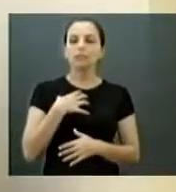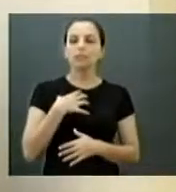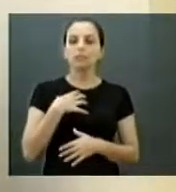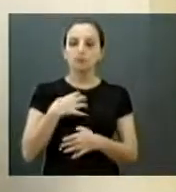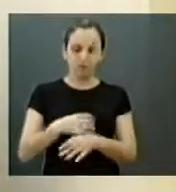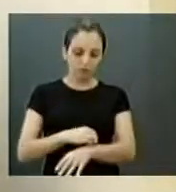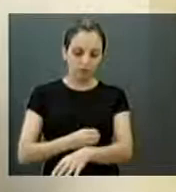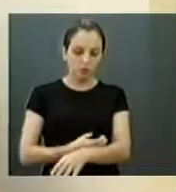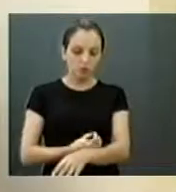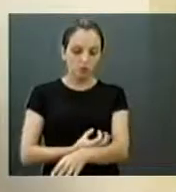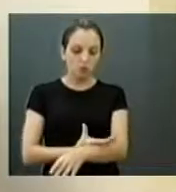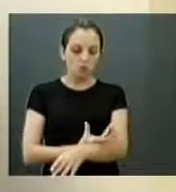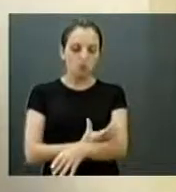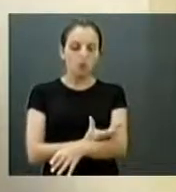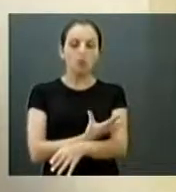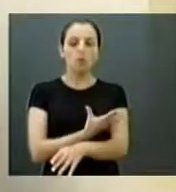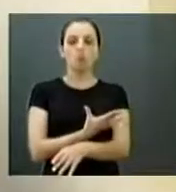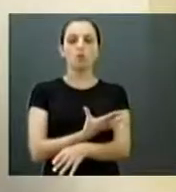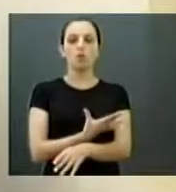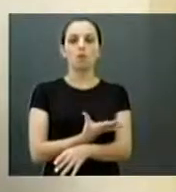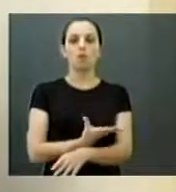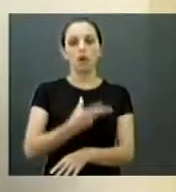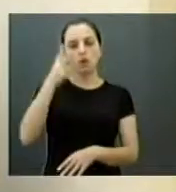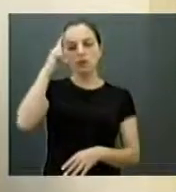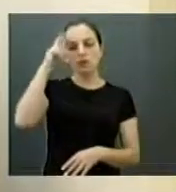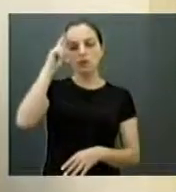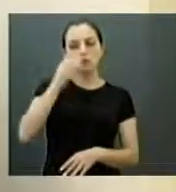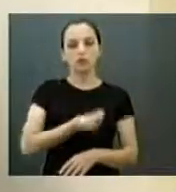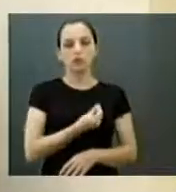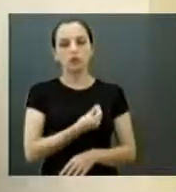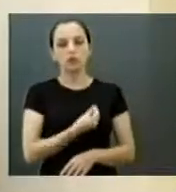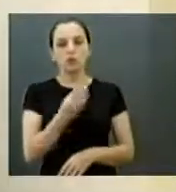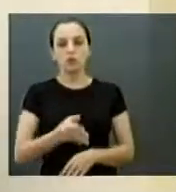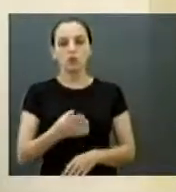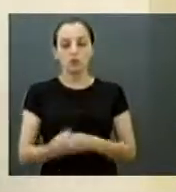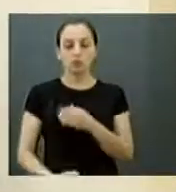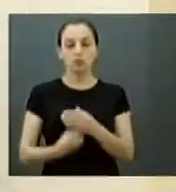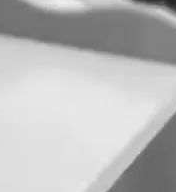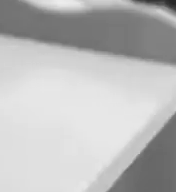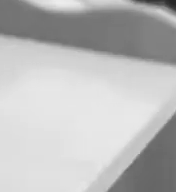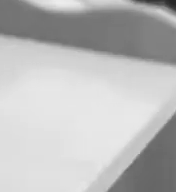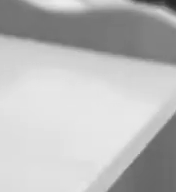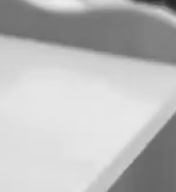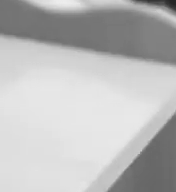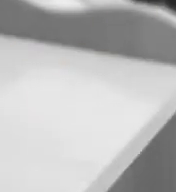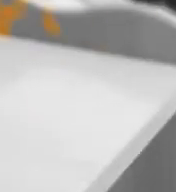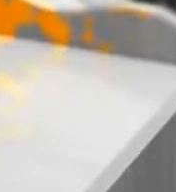história de vida que hoje se realiza. Obrigado. Boa noite.